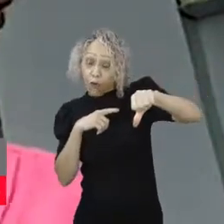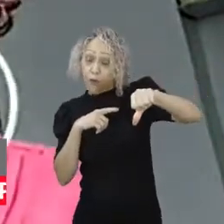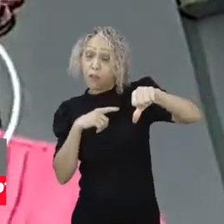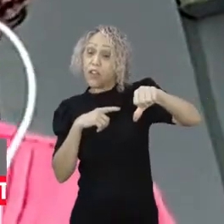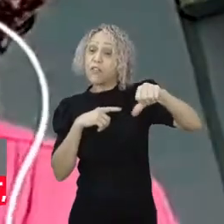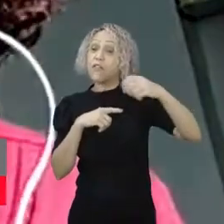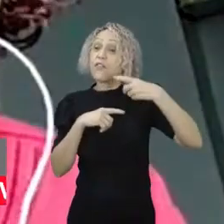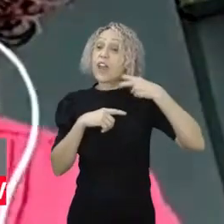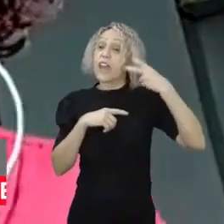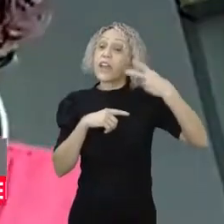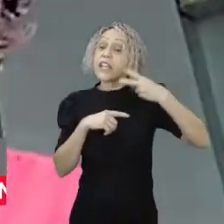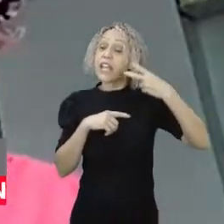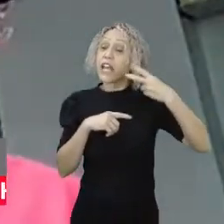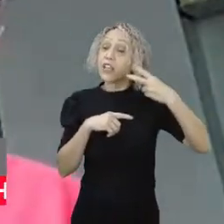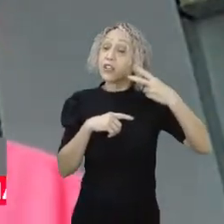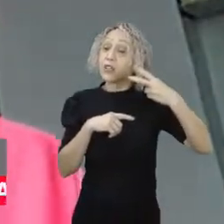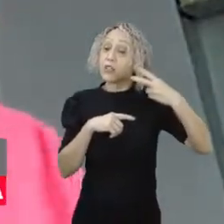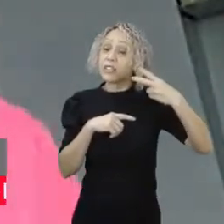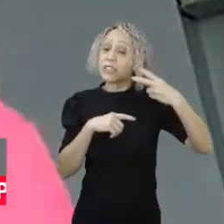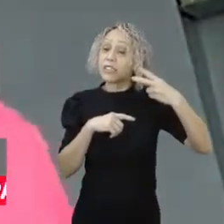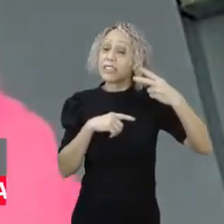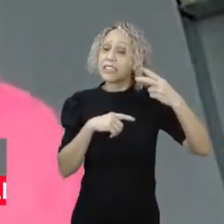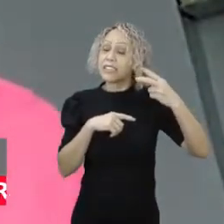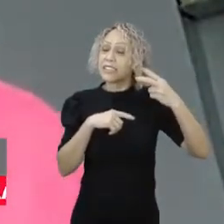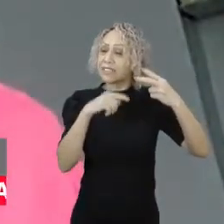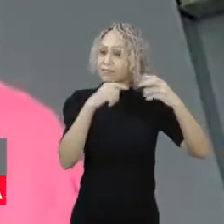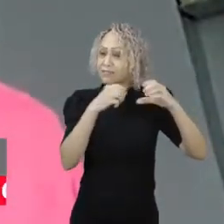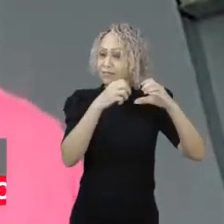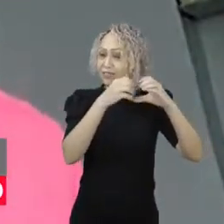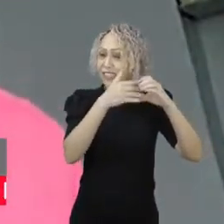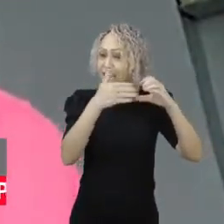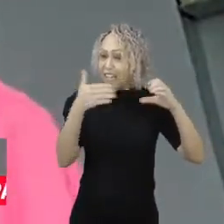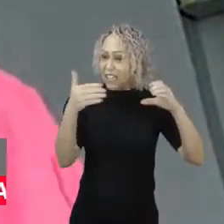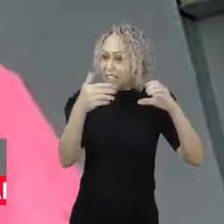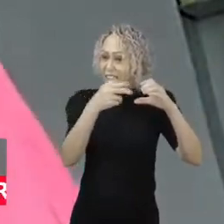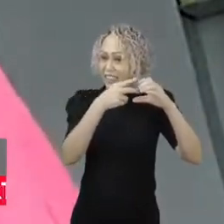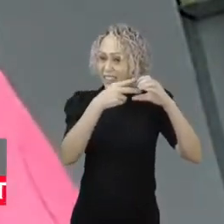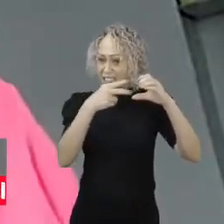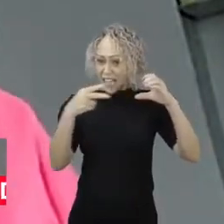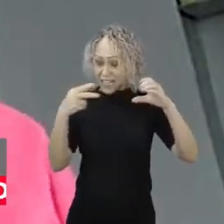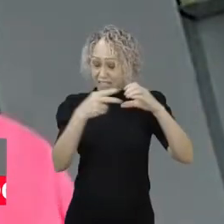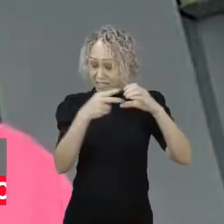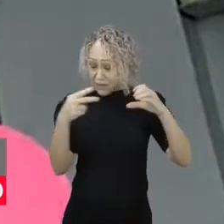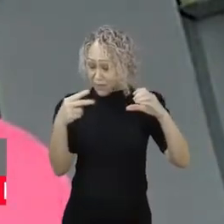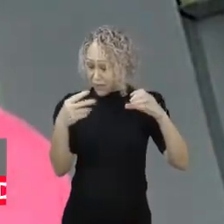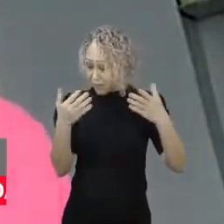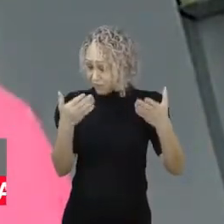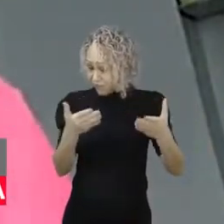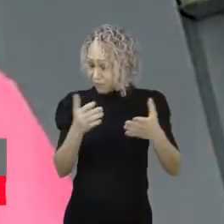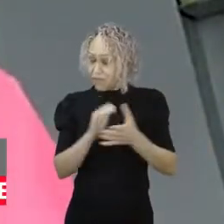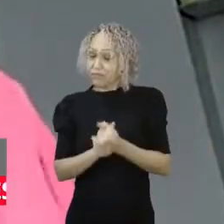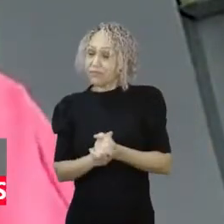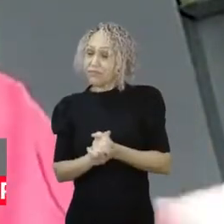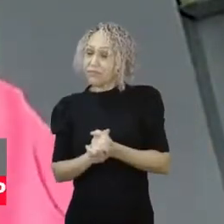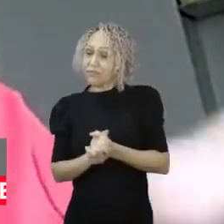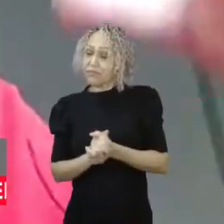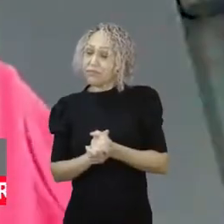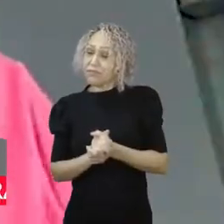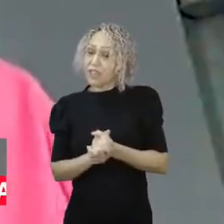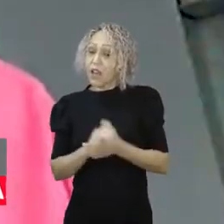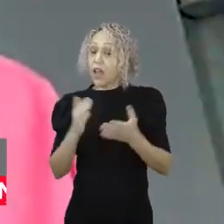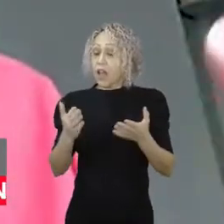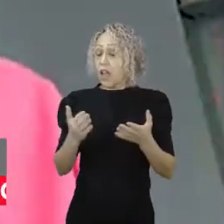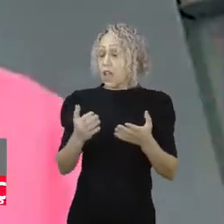que são 10 candidatos. Isso é uma mudança. Antes você tinha coligação, antes quando saía só